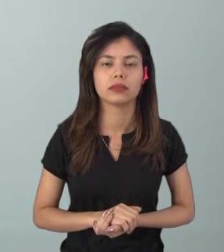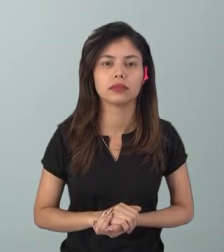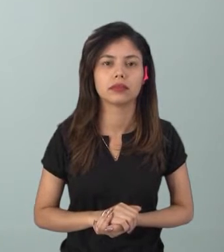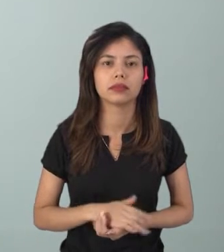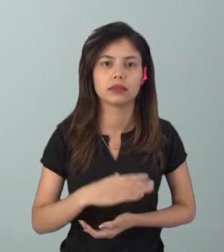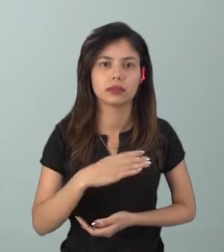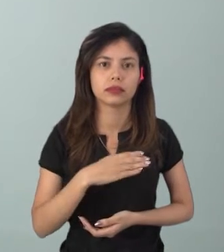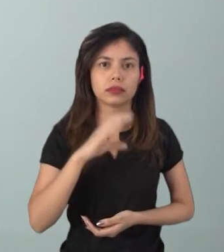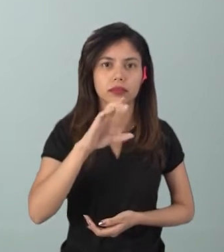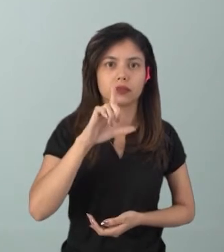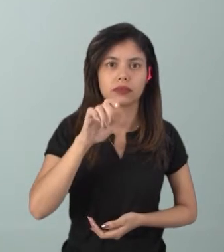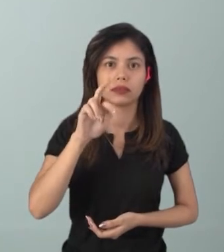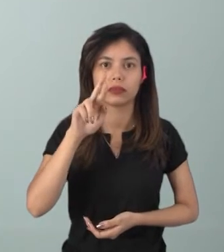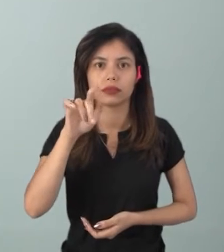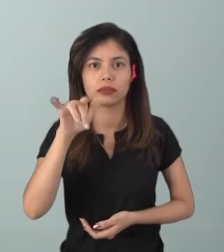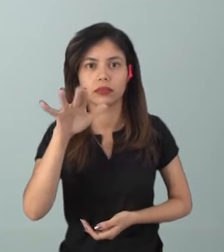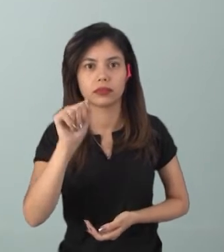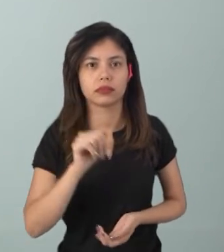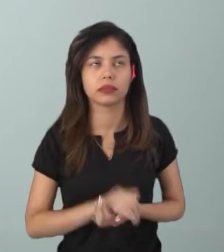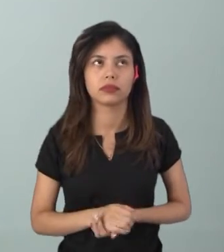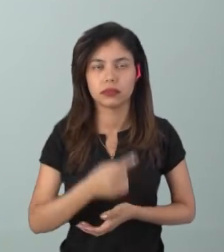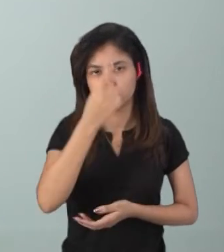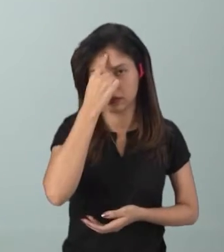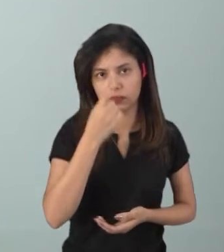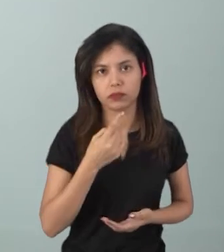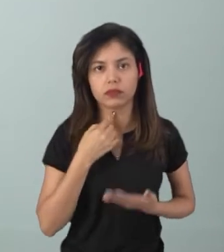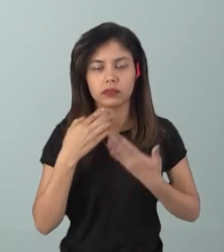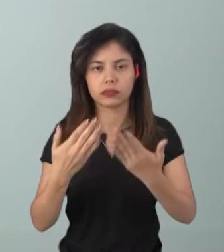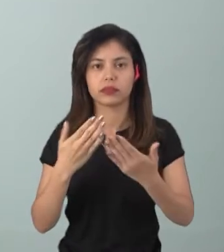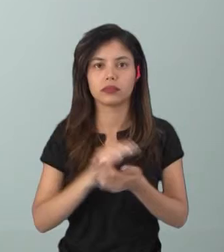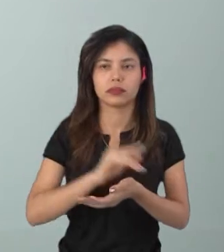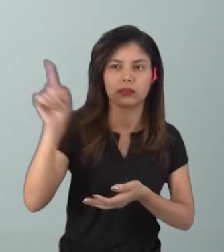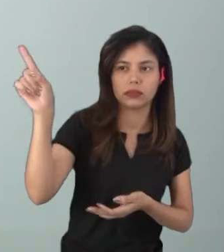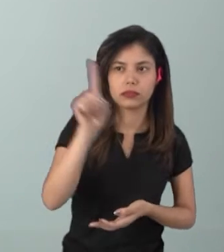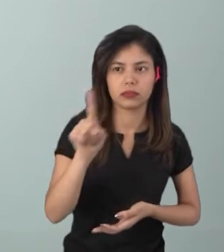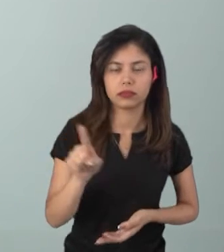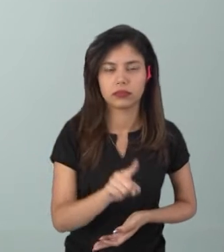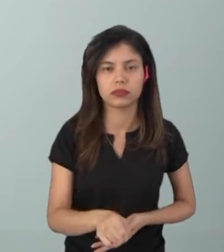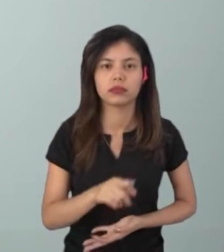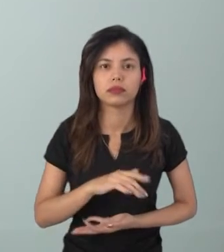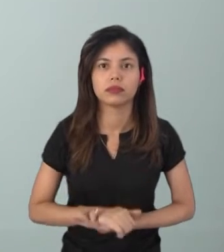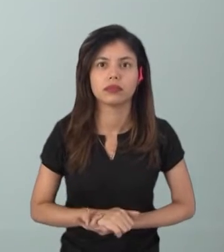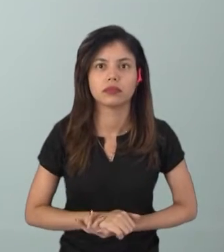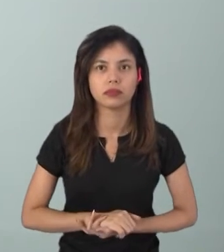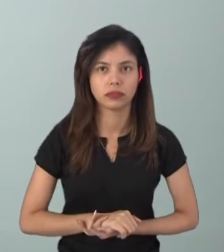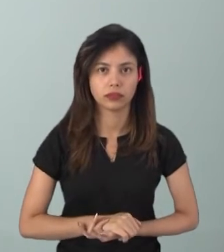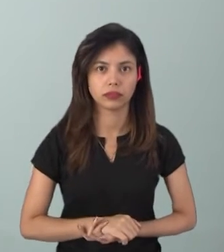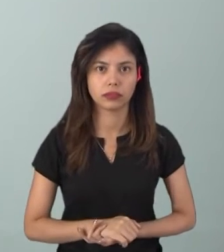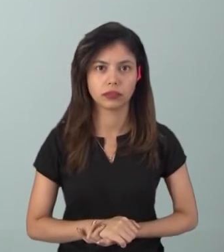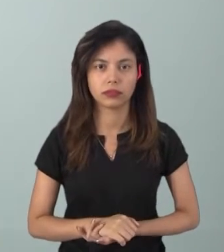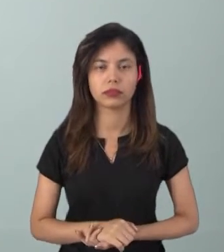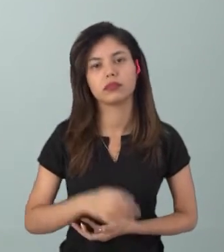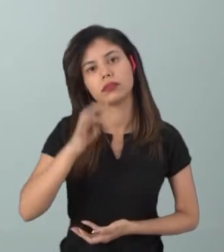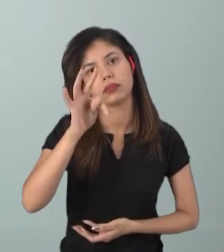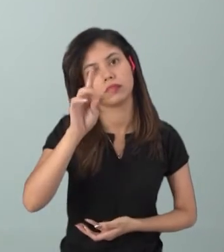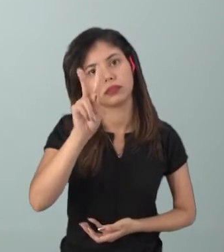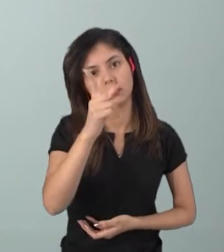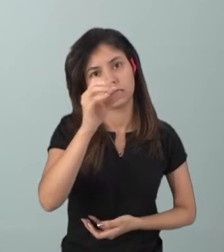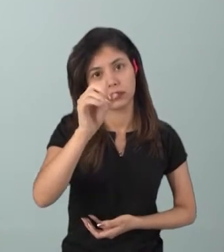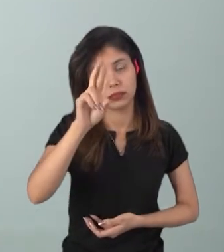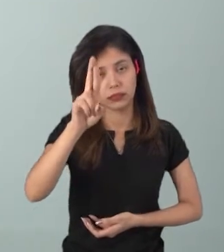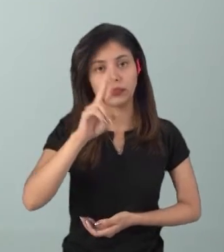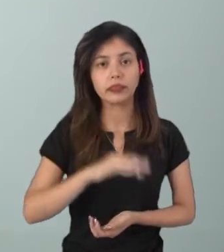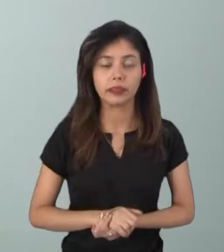celestial, né, que está lá a imagem do Deus do trovão, né, o Deus do martelo, né, o Thor,